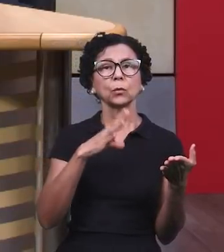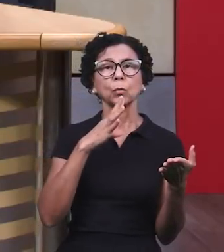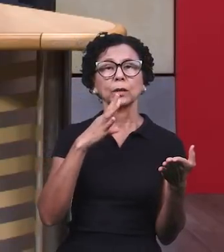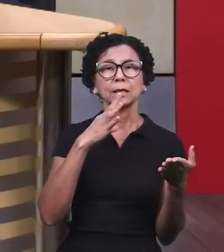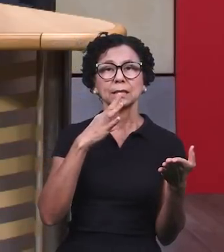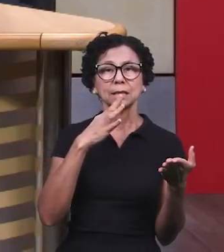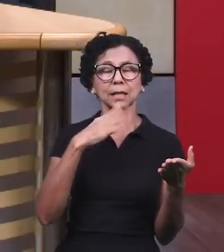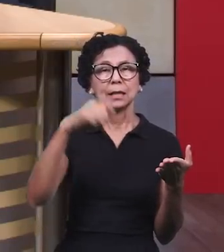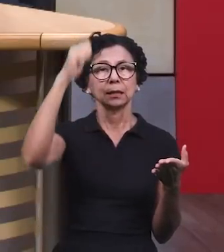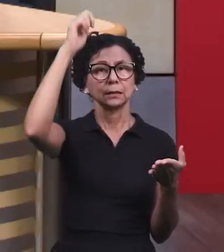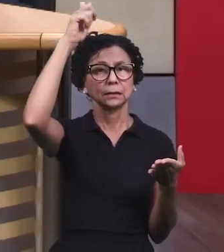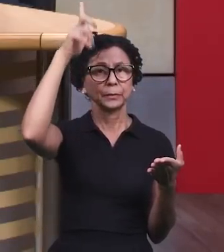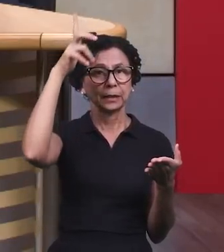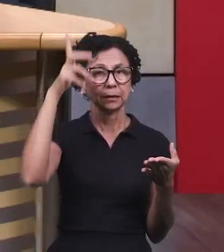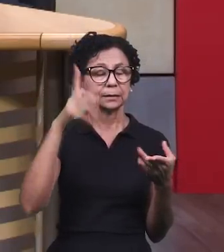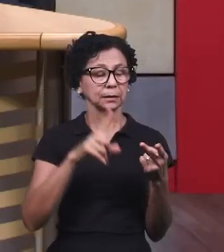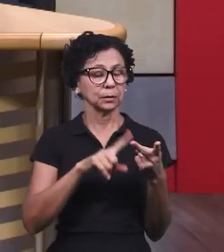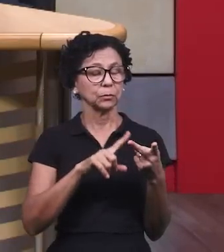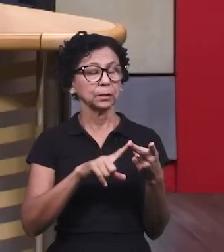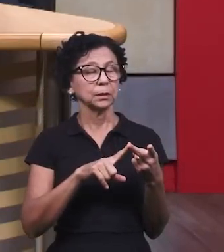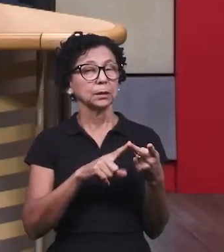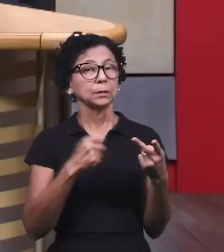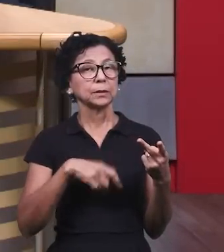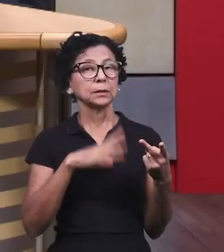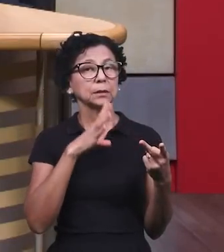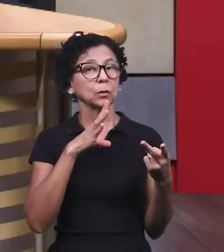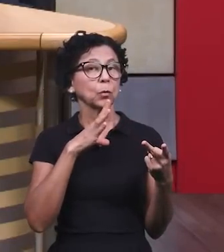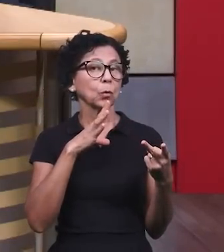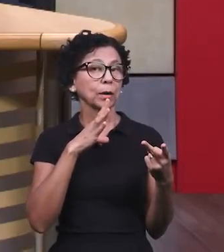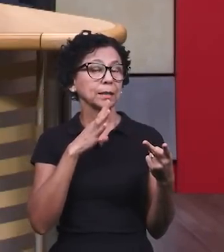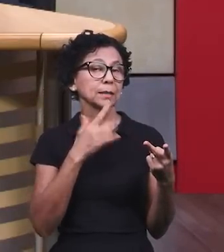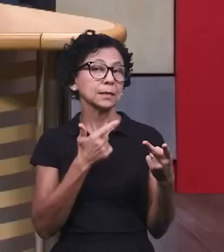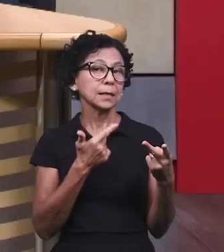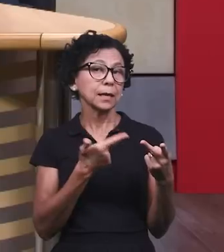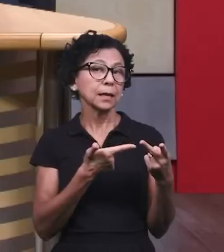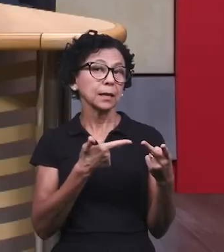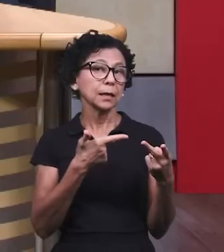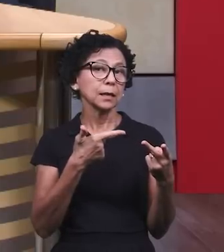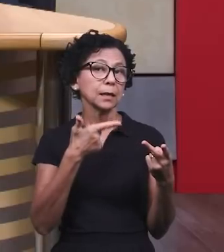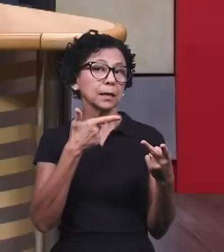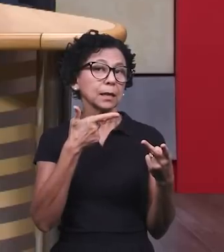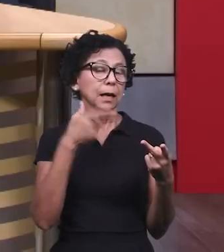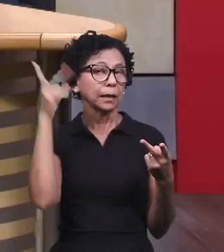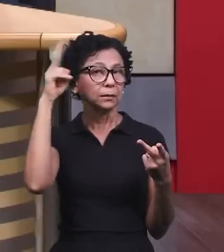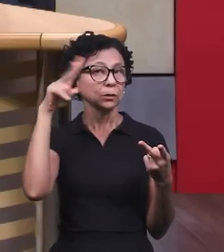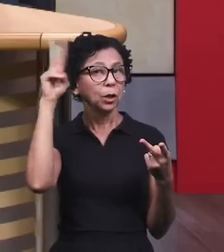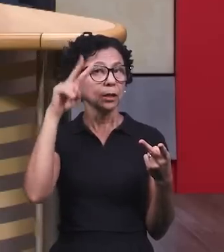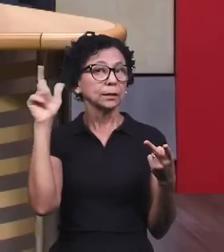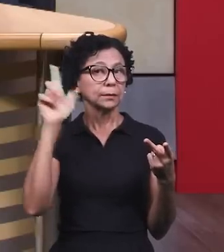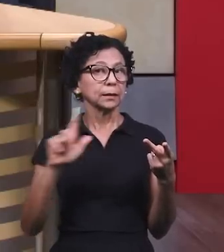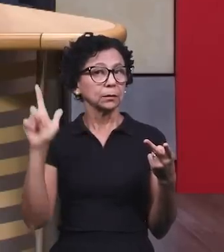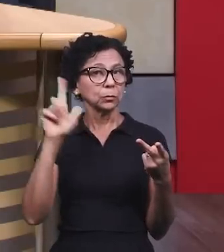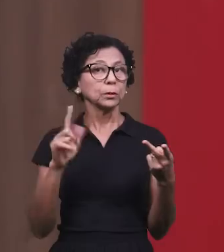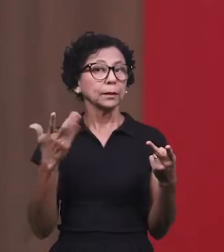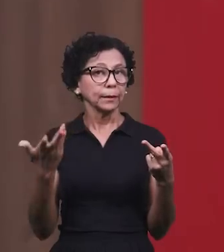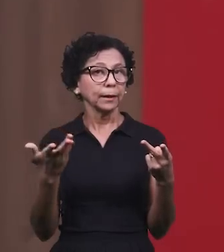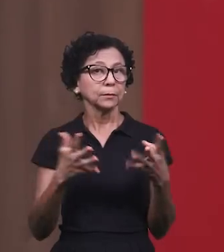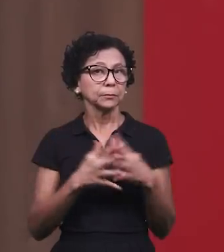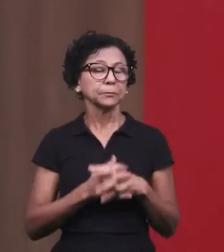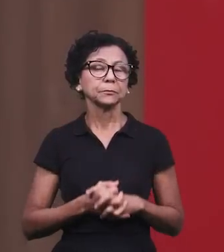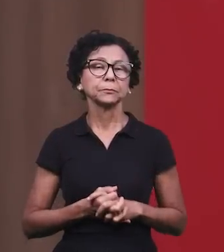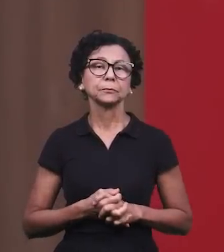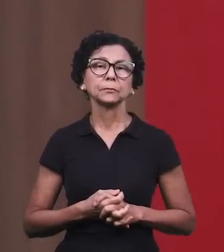fala além da letra, né? Para mim ir além, eu tenho que alcançar pelo menos a letra para depois ultrapassá-la. Certo. E uma coisa importante, você falou